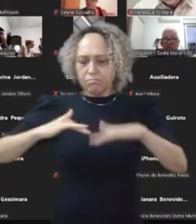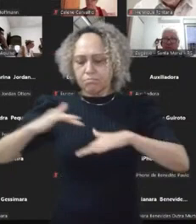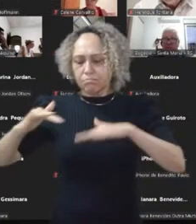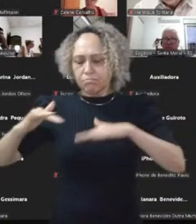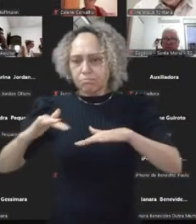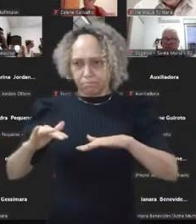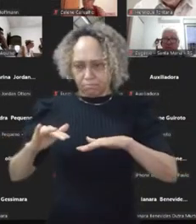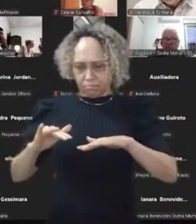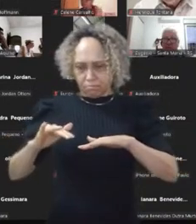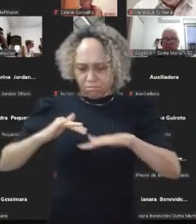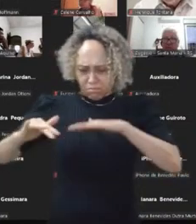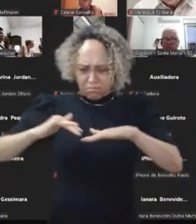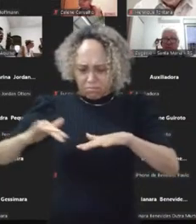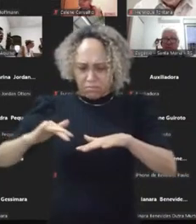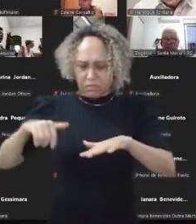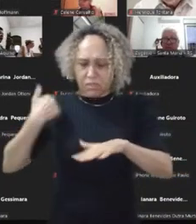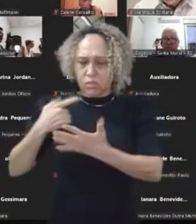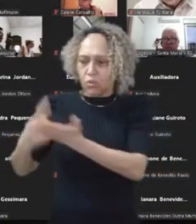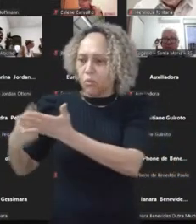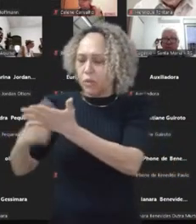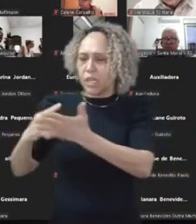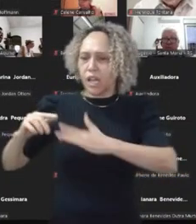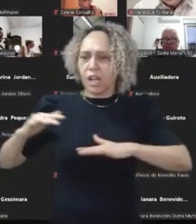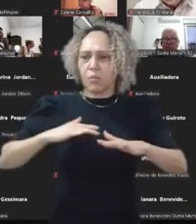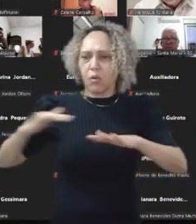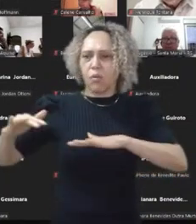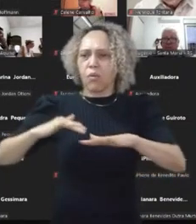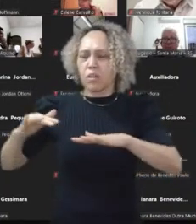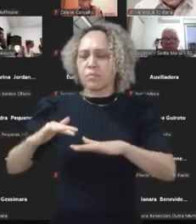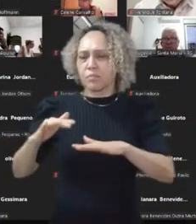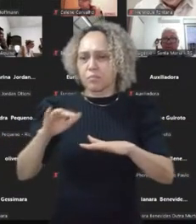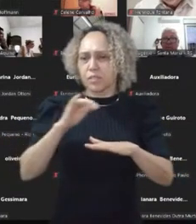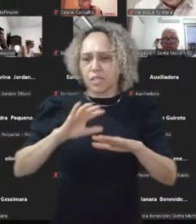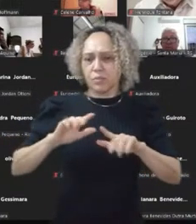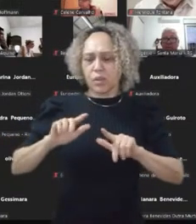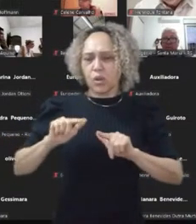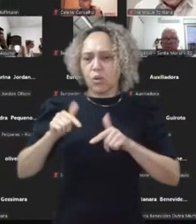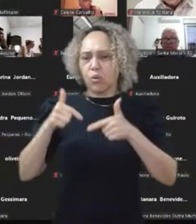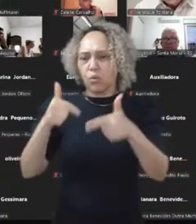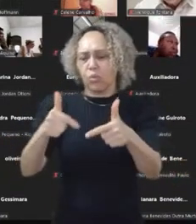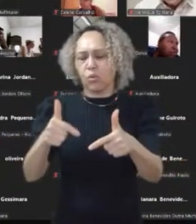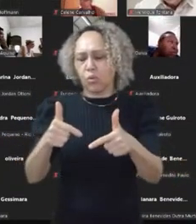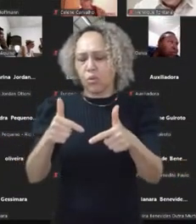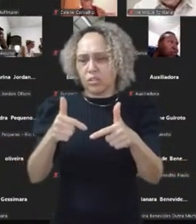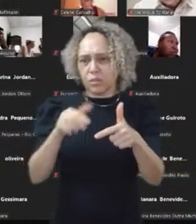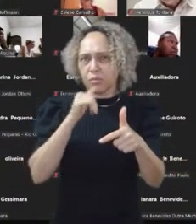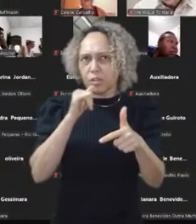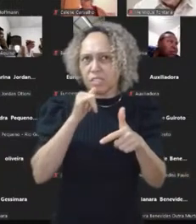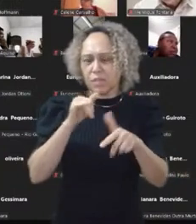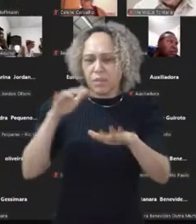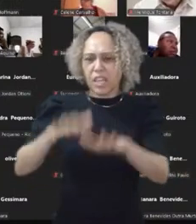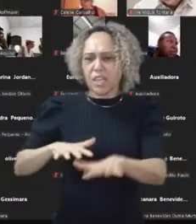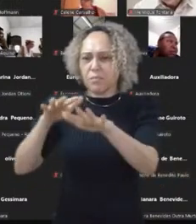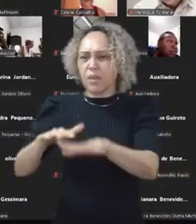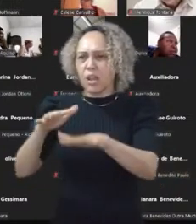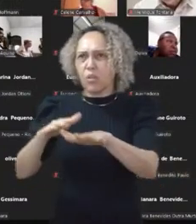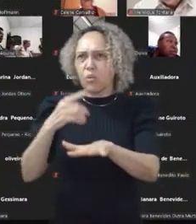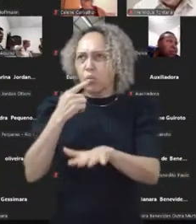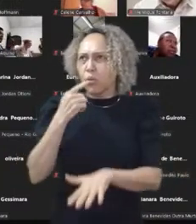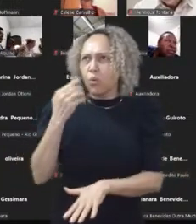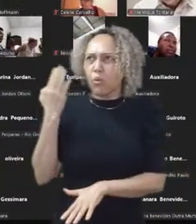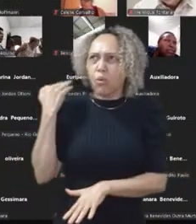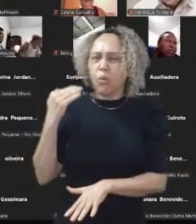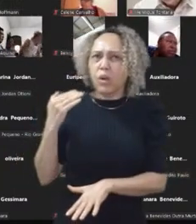se por um que é que aconteceu ainda tendo um personalismo ainda tendo esse caráter super eh